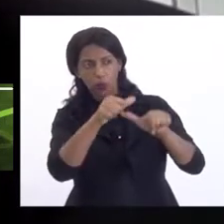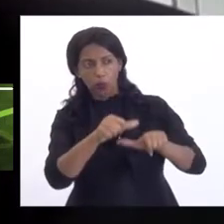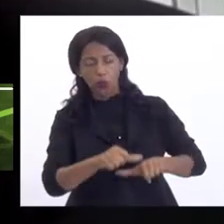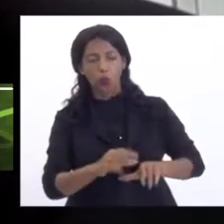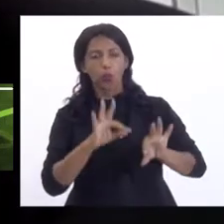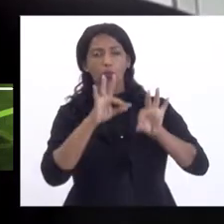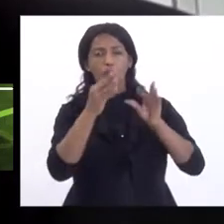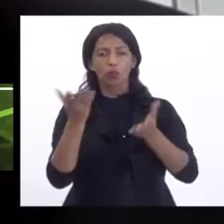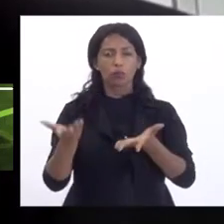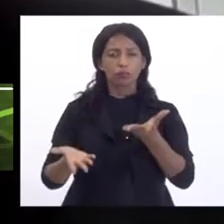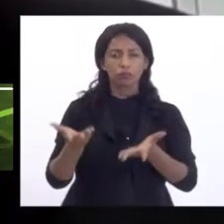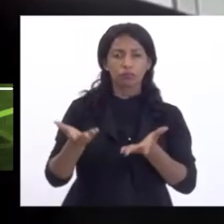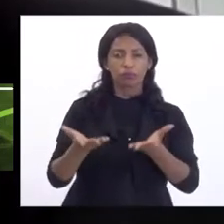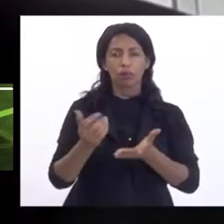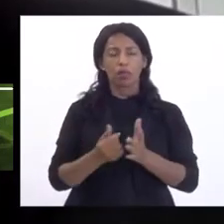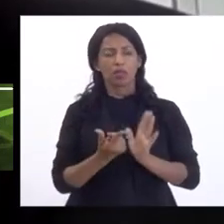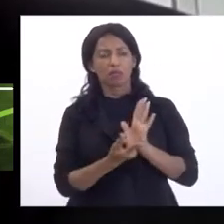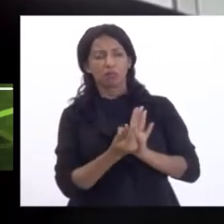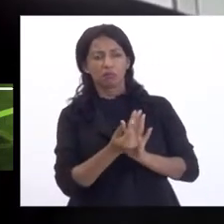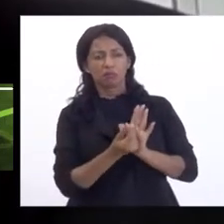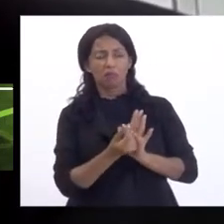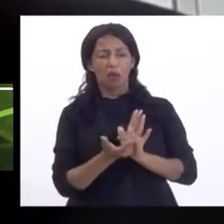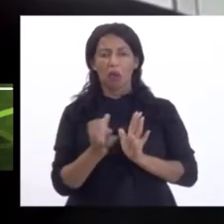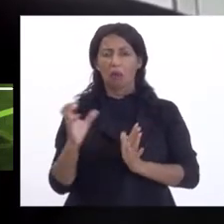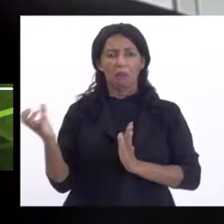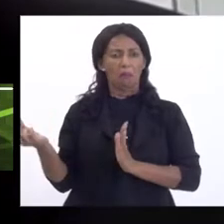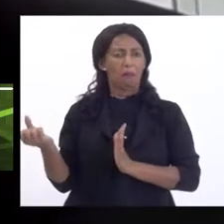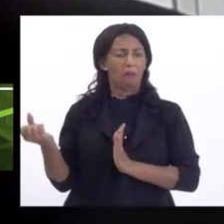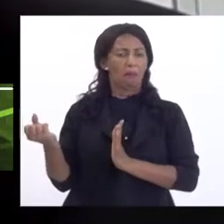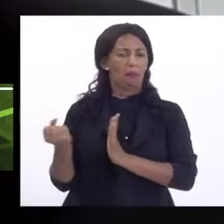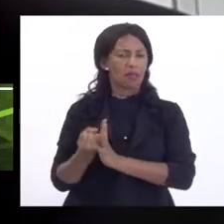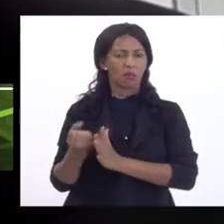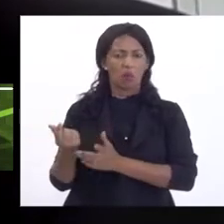Todos os balanços, né? Seja balanço orçamentário, patrimonial, financeiro